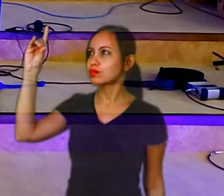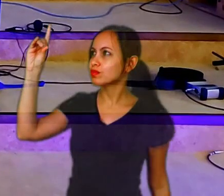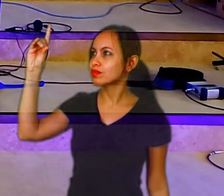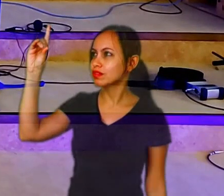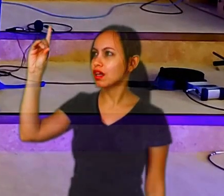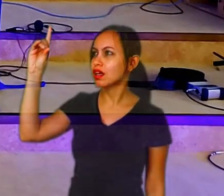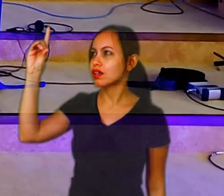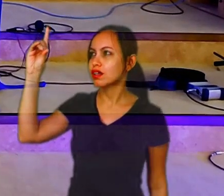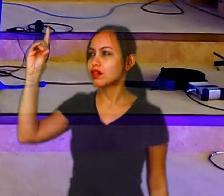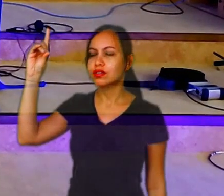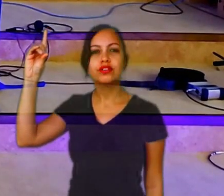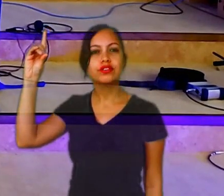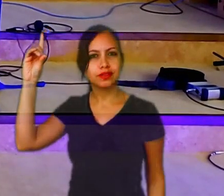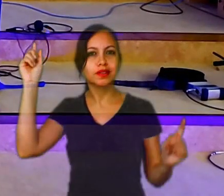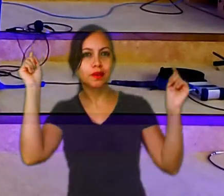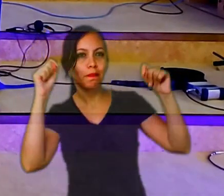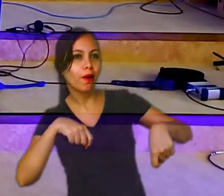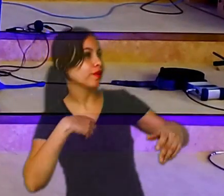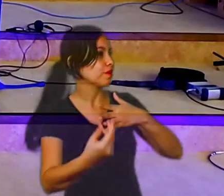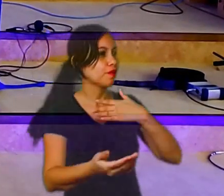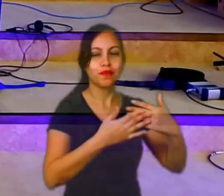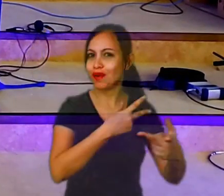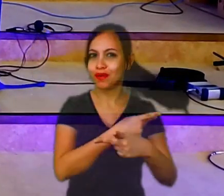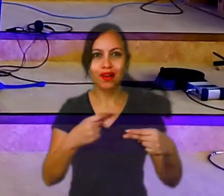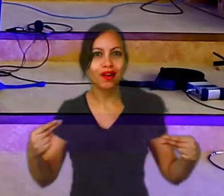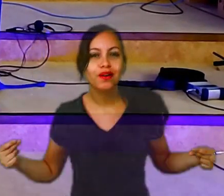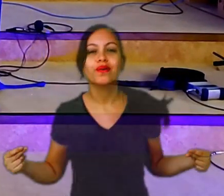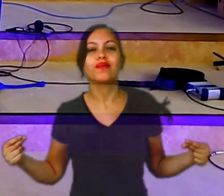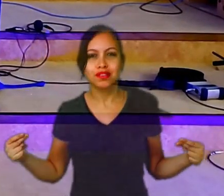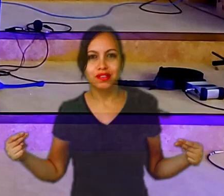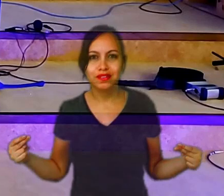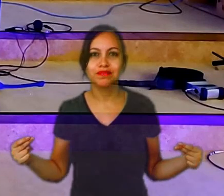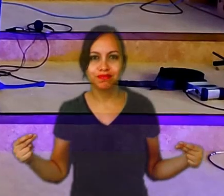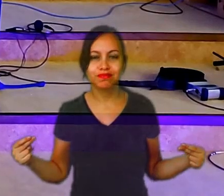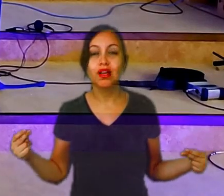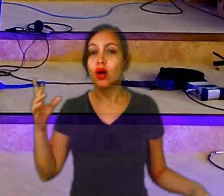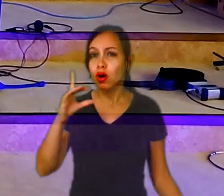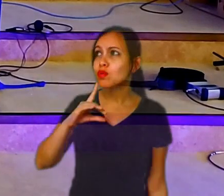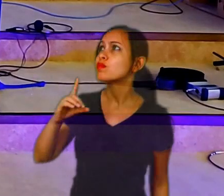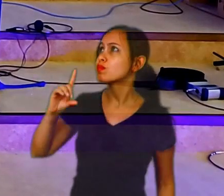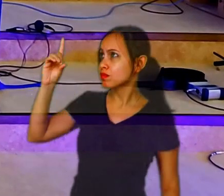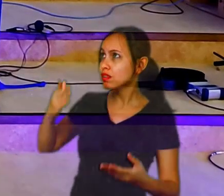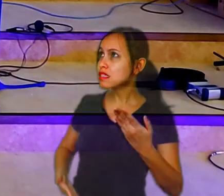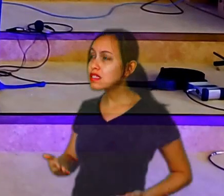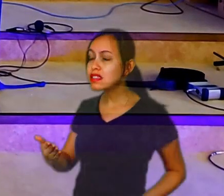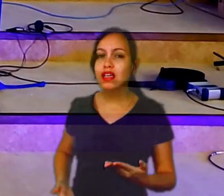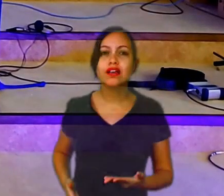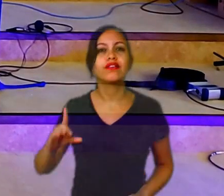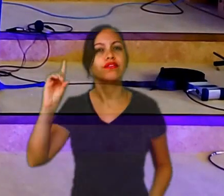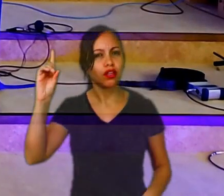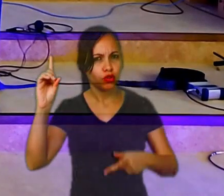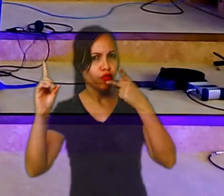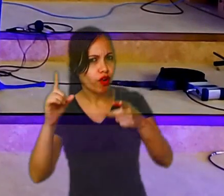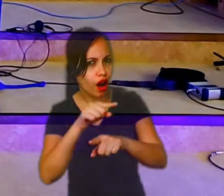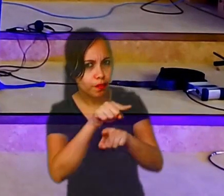que pode tudo, o Deus que ele servia. Meu irmão, deixa eu falar